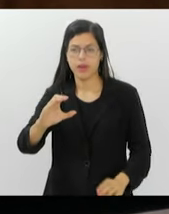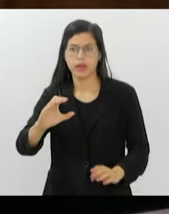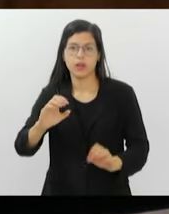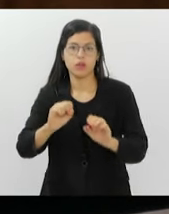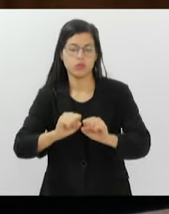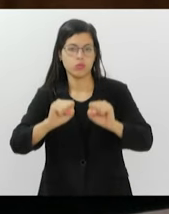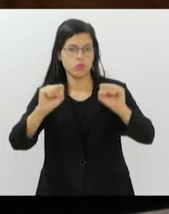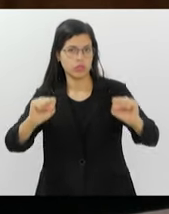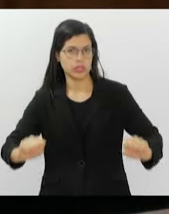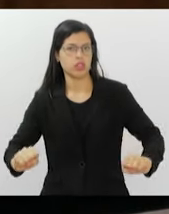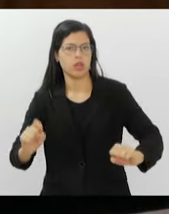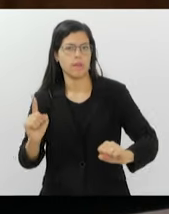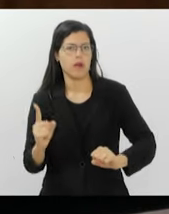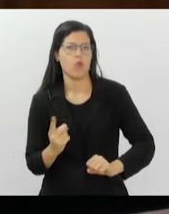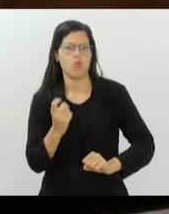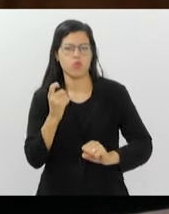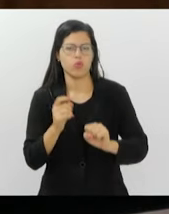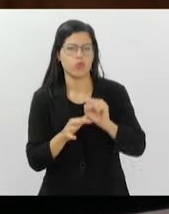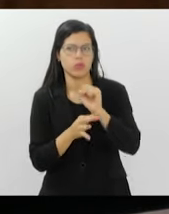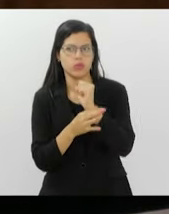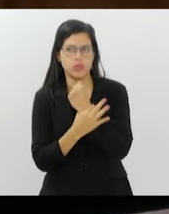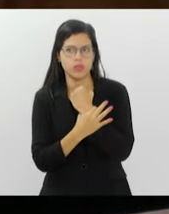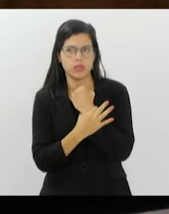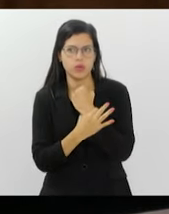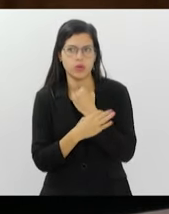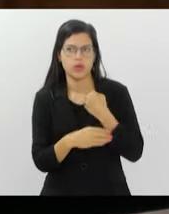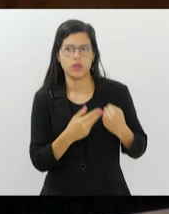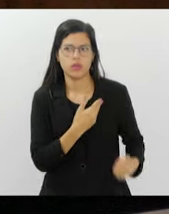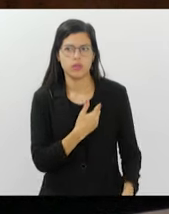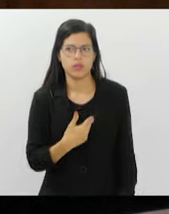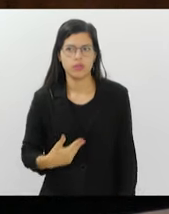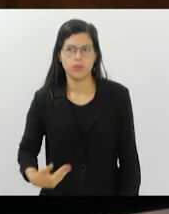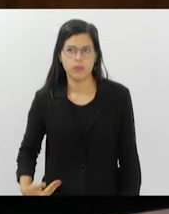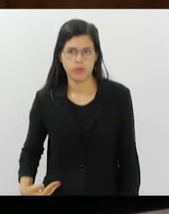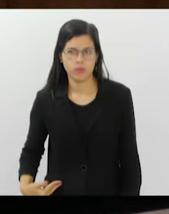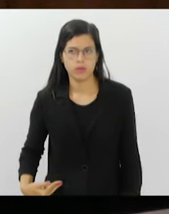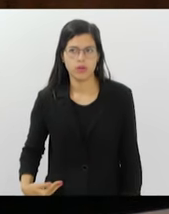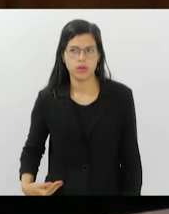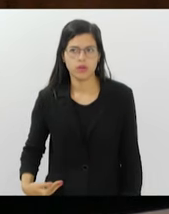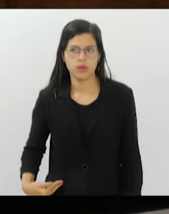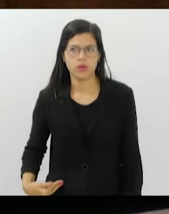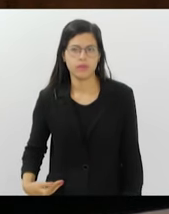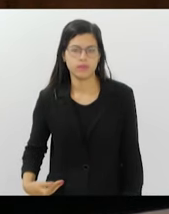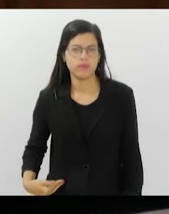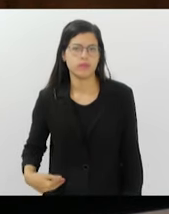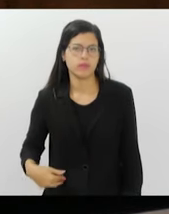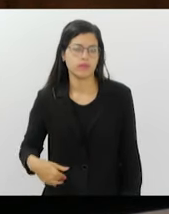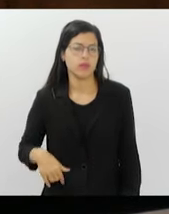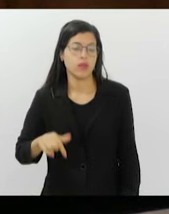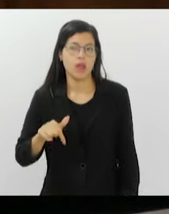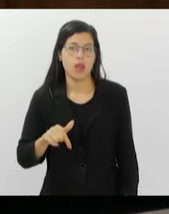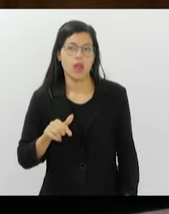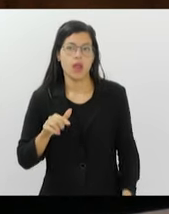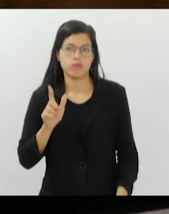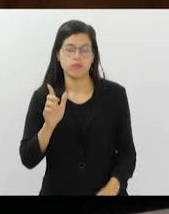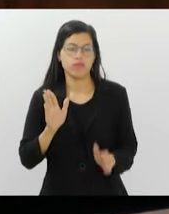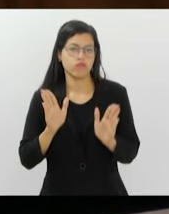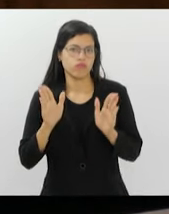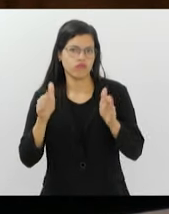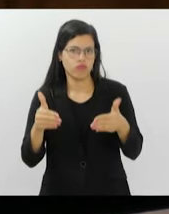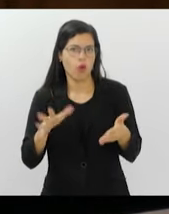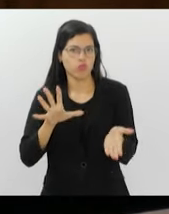Segurança Pública n SUSP que é uma PEC em tese mais centralizadora